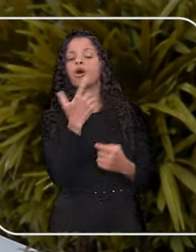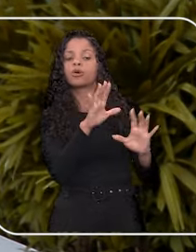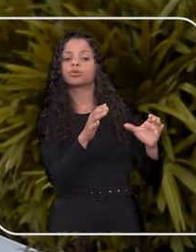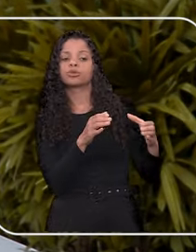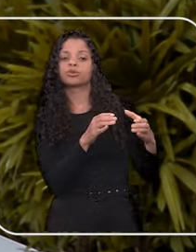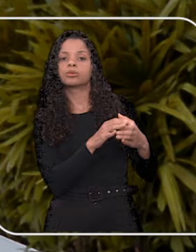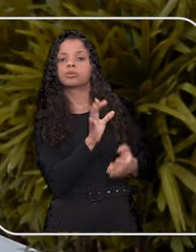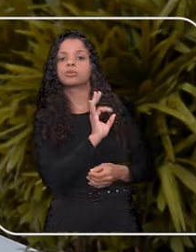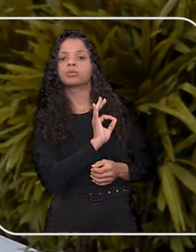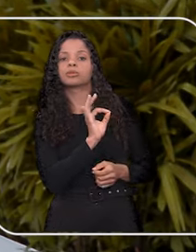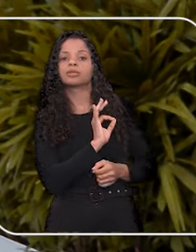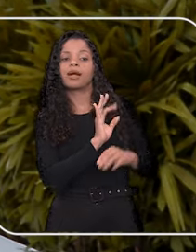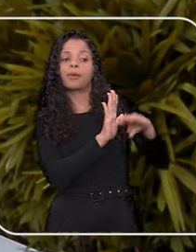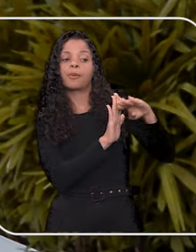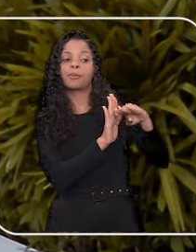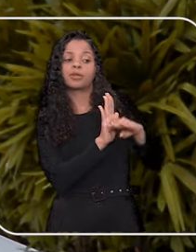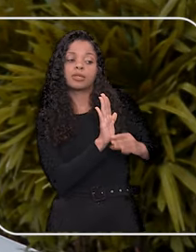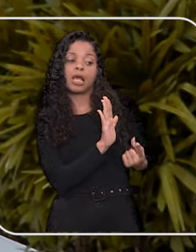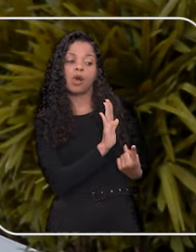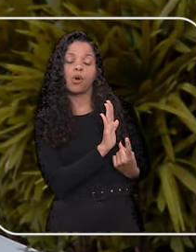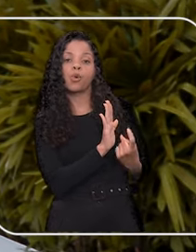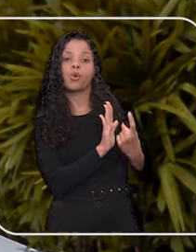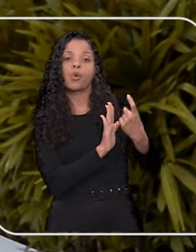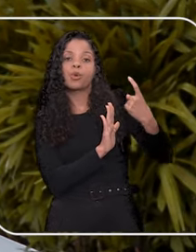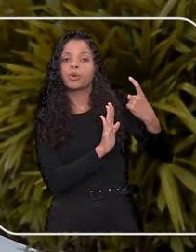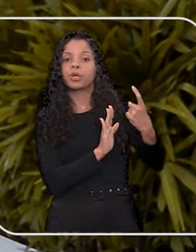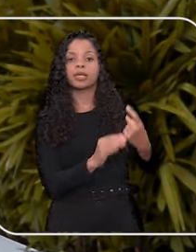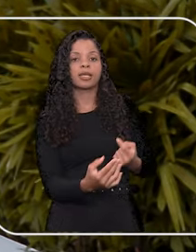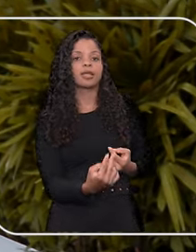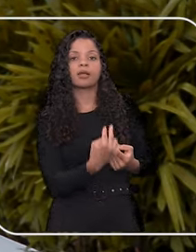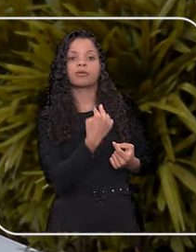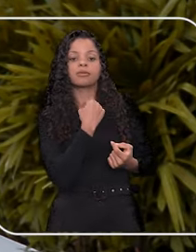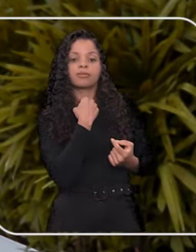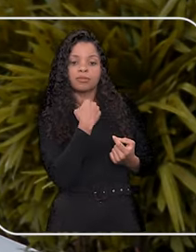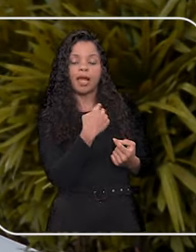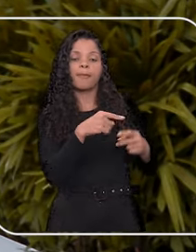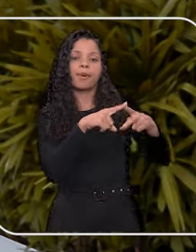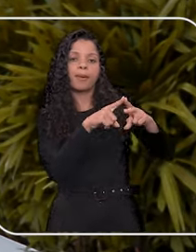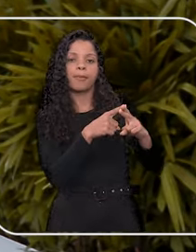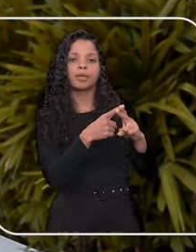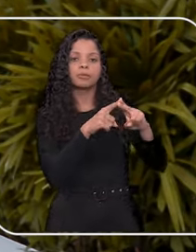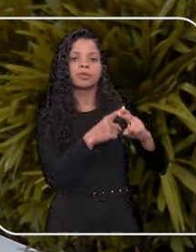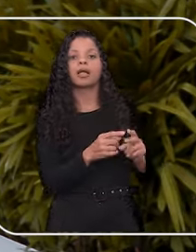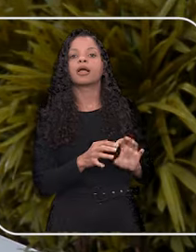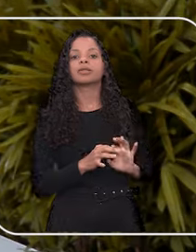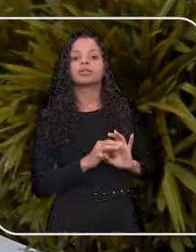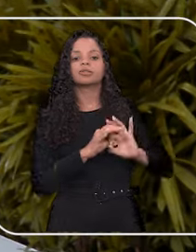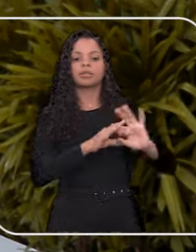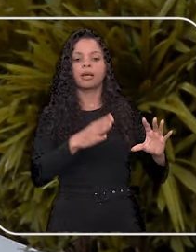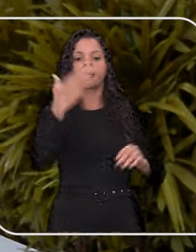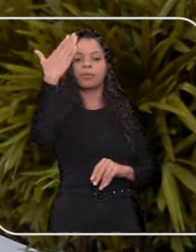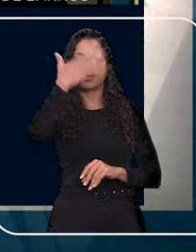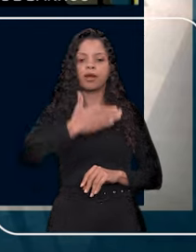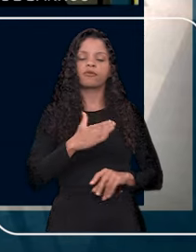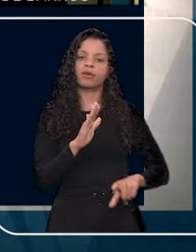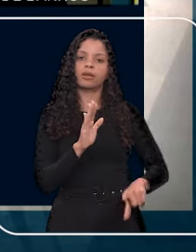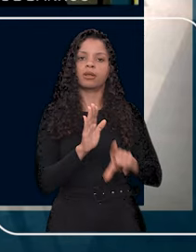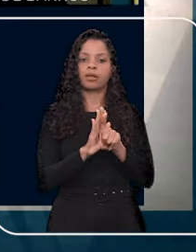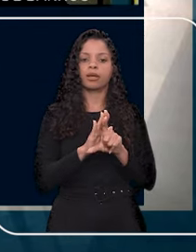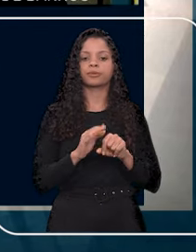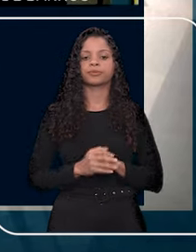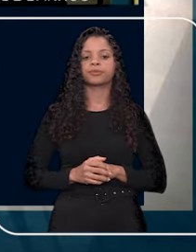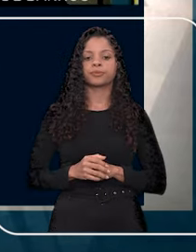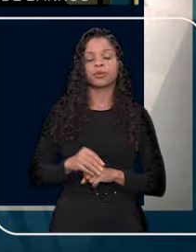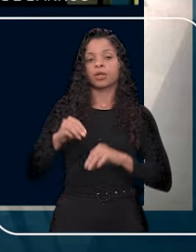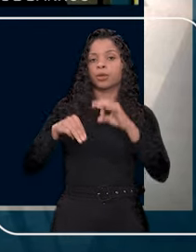Organizado cujo procedimento seria o único capaz de impedir manipulação e assegurar a legitimidade da prova o ministro